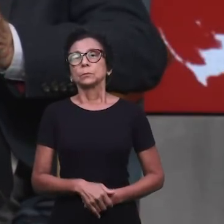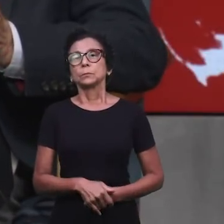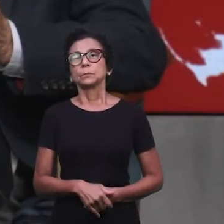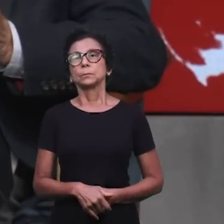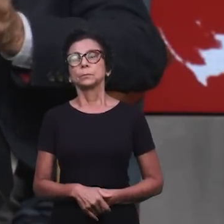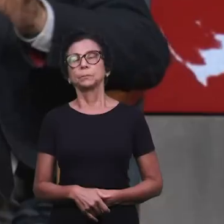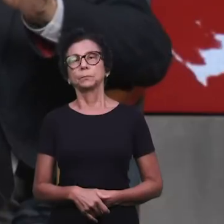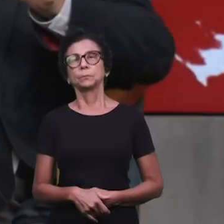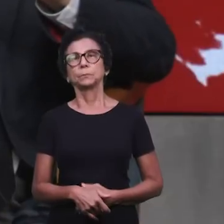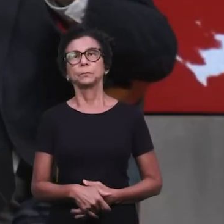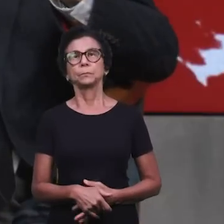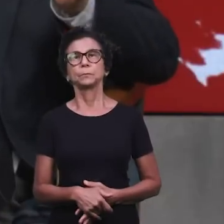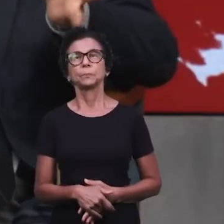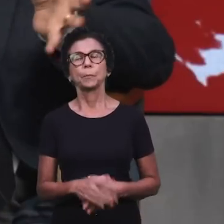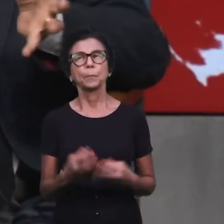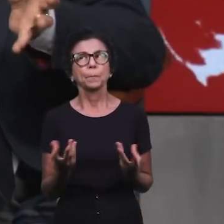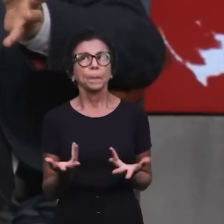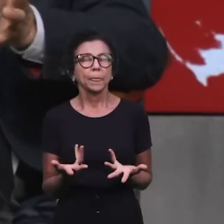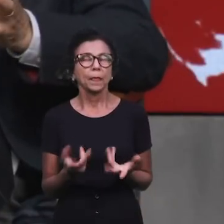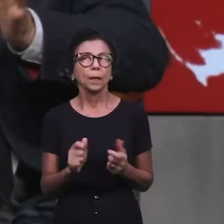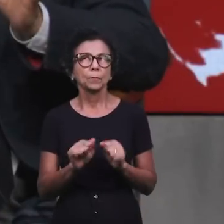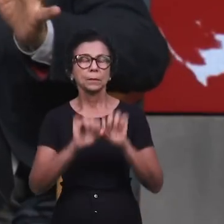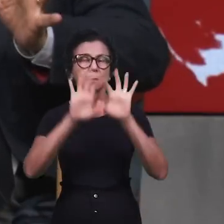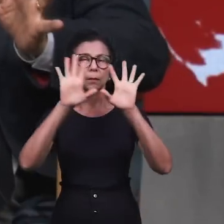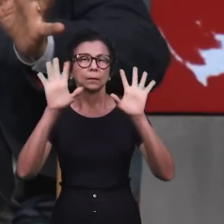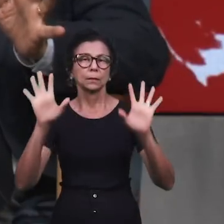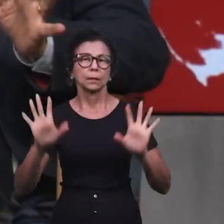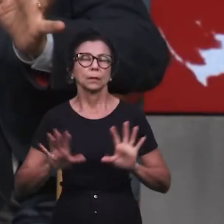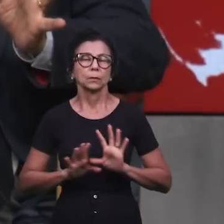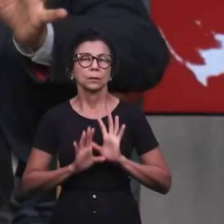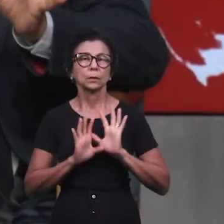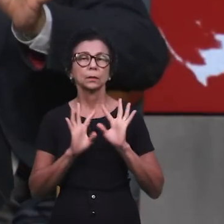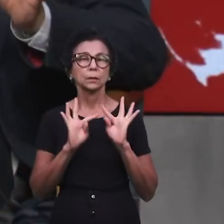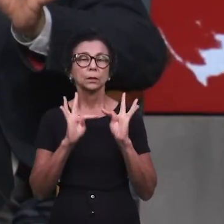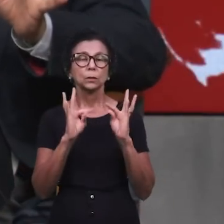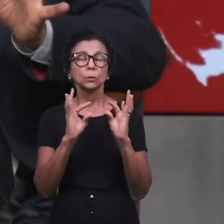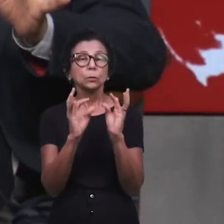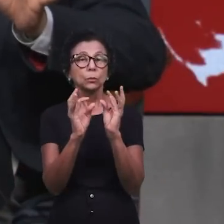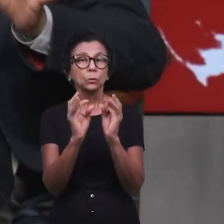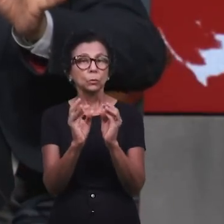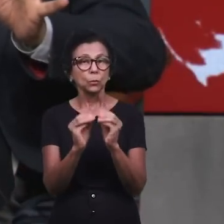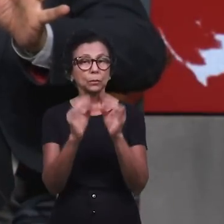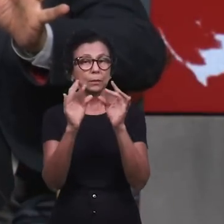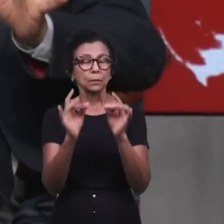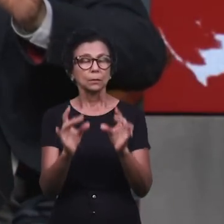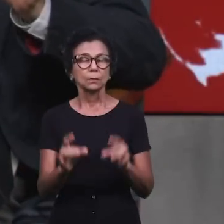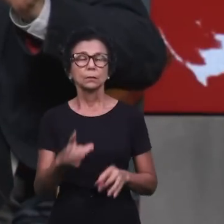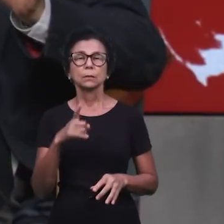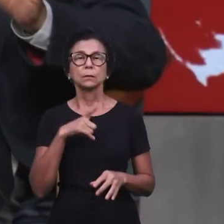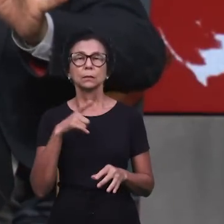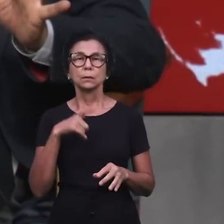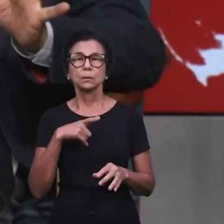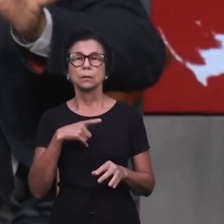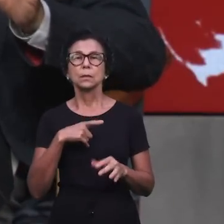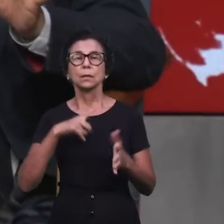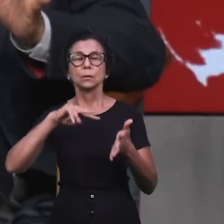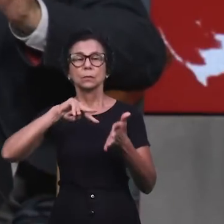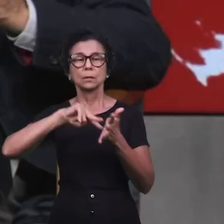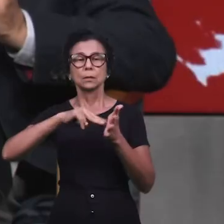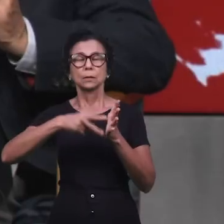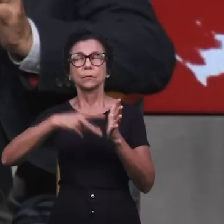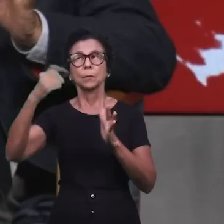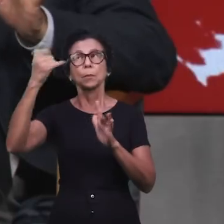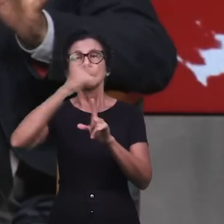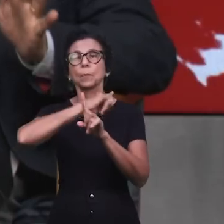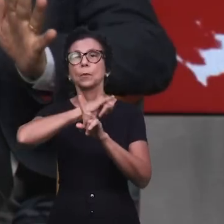aí, em todo esse início, há um significado profético interessante,